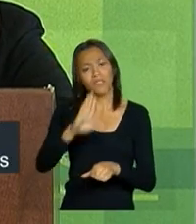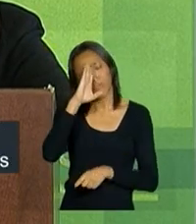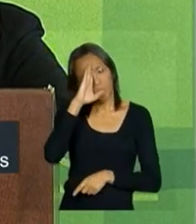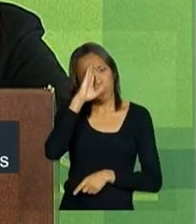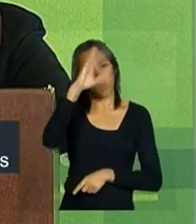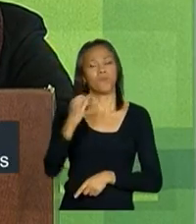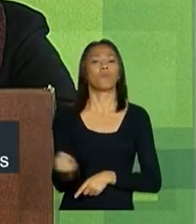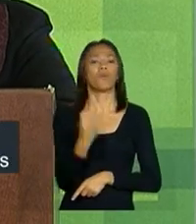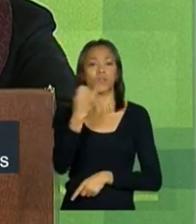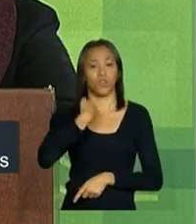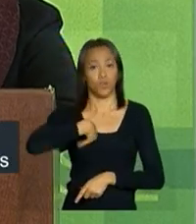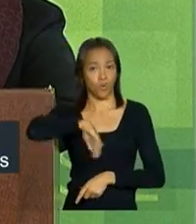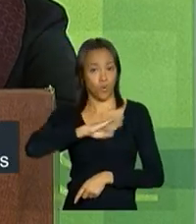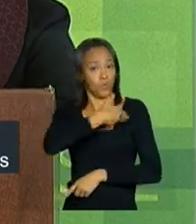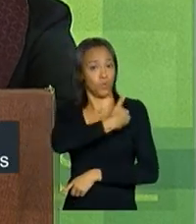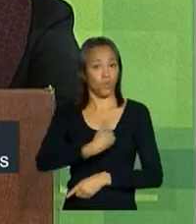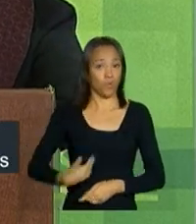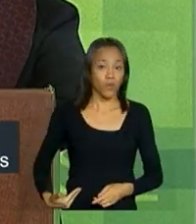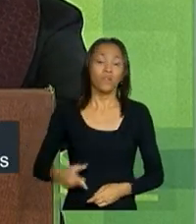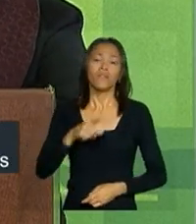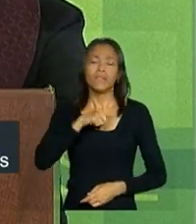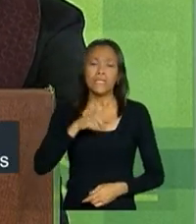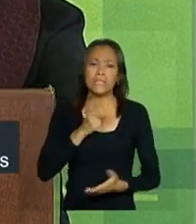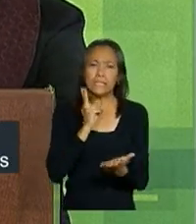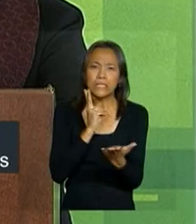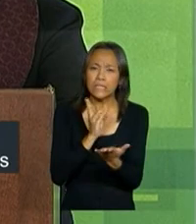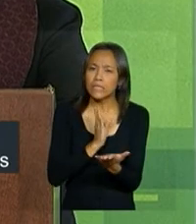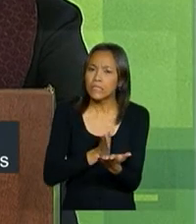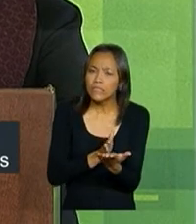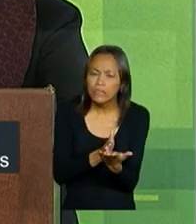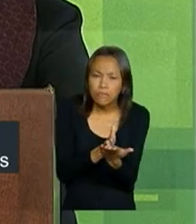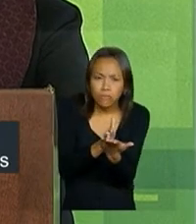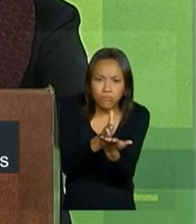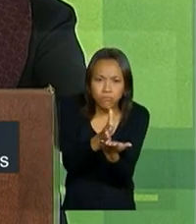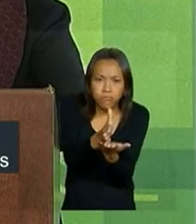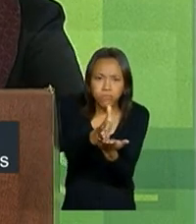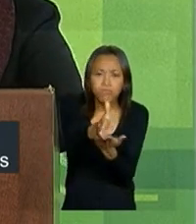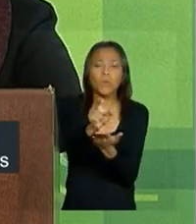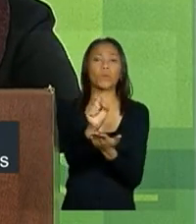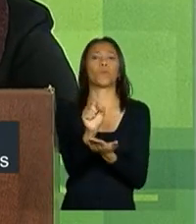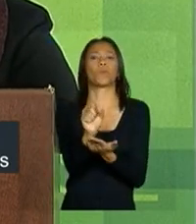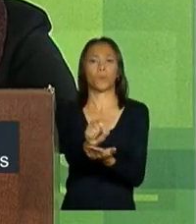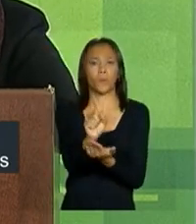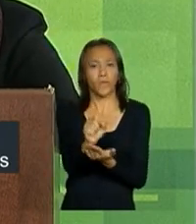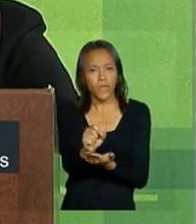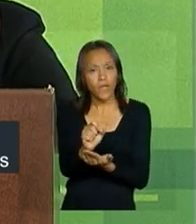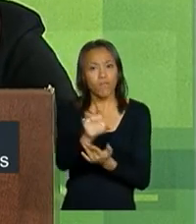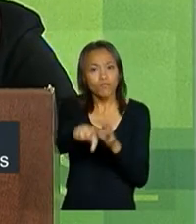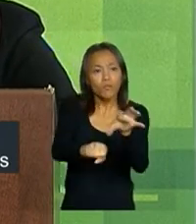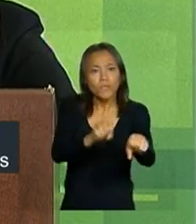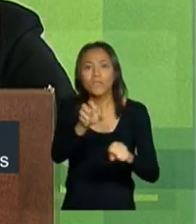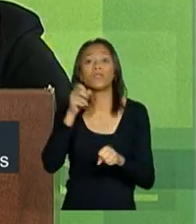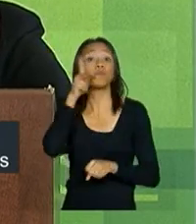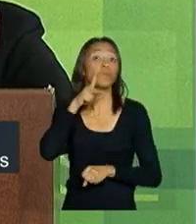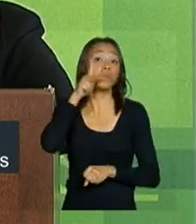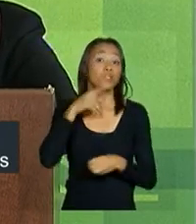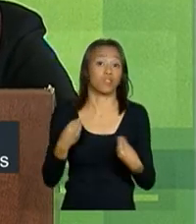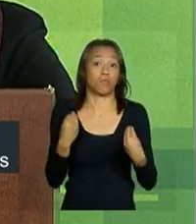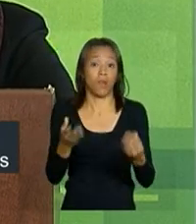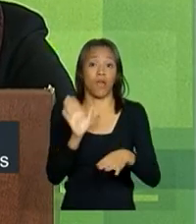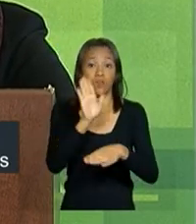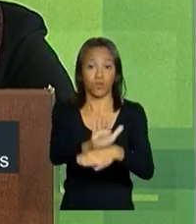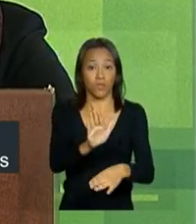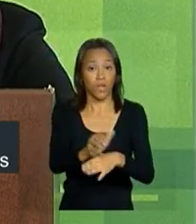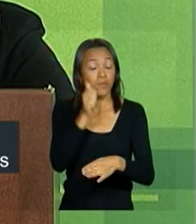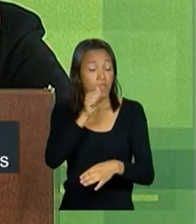e nosso governo tem obcecadamente bustado essas políticas para